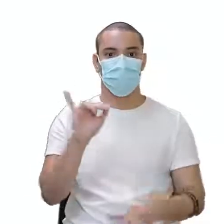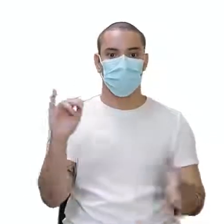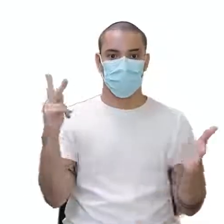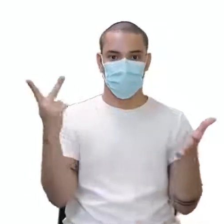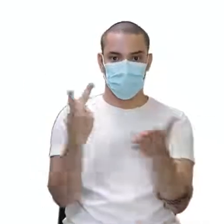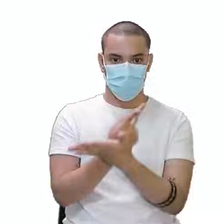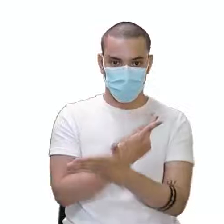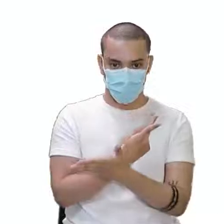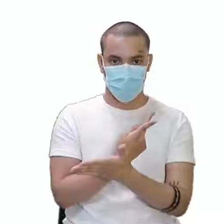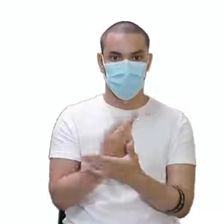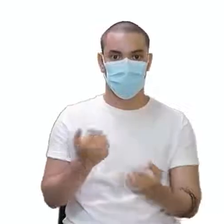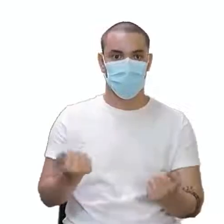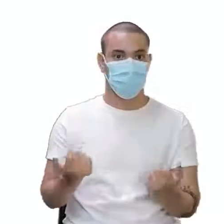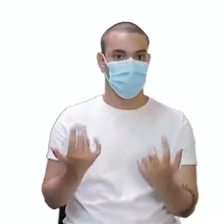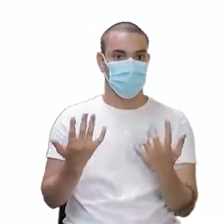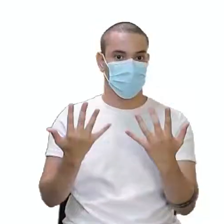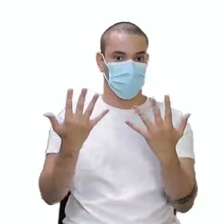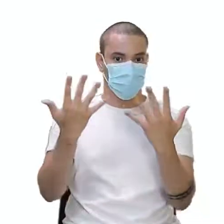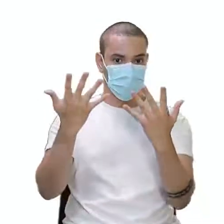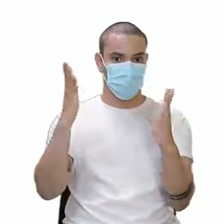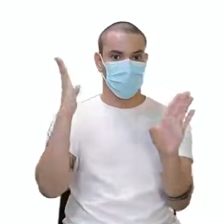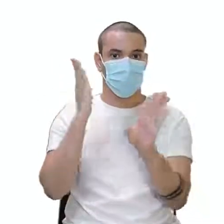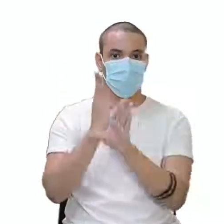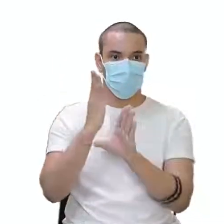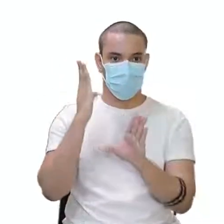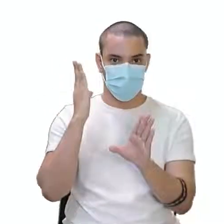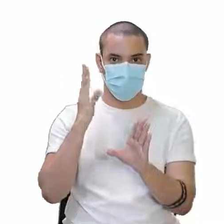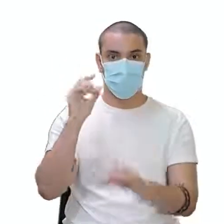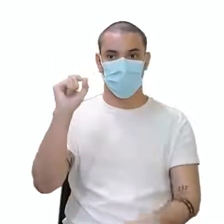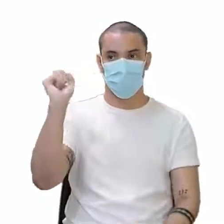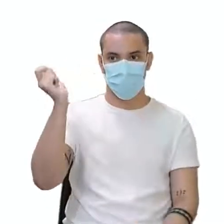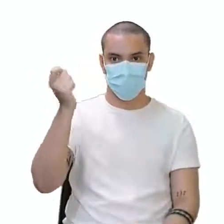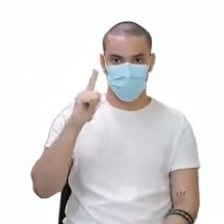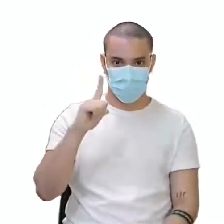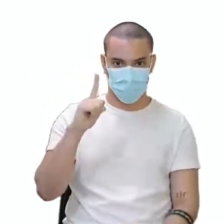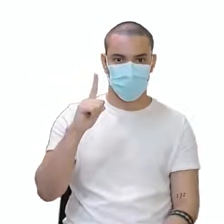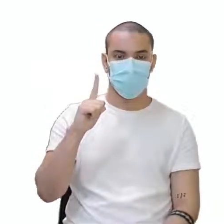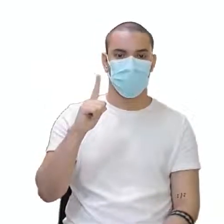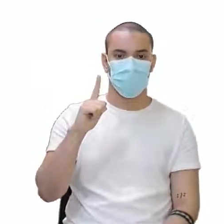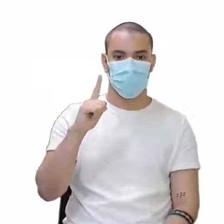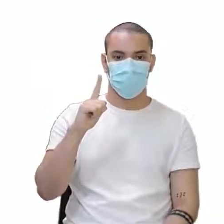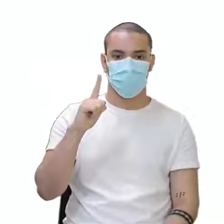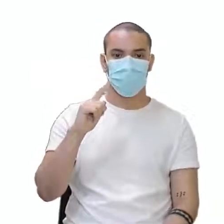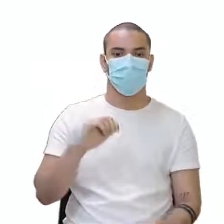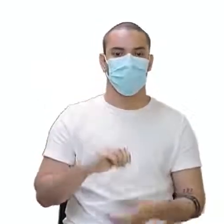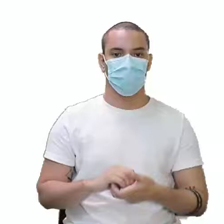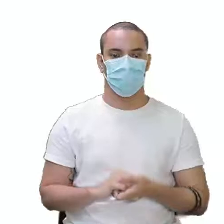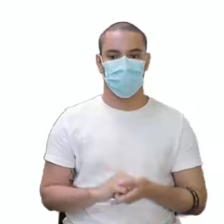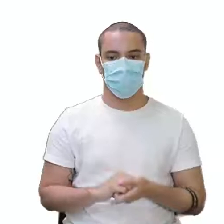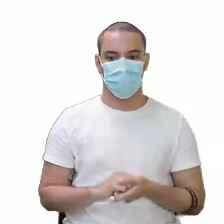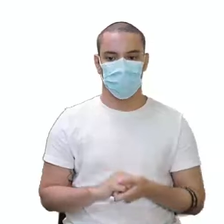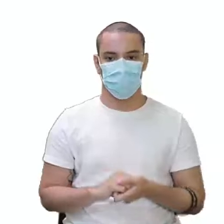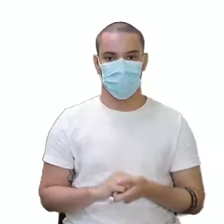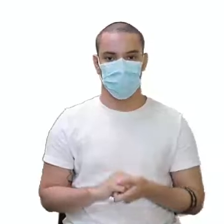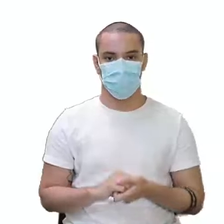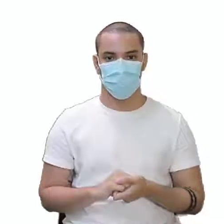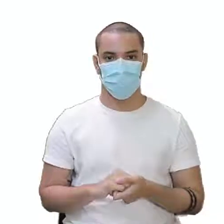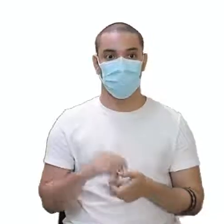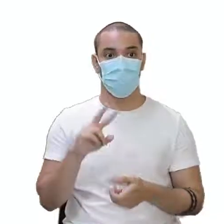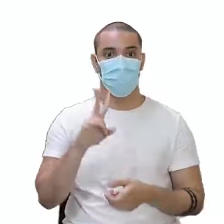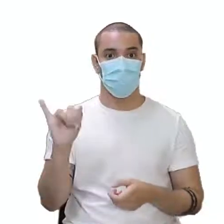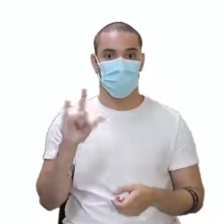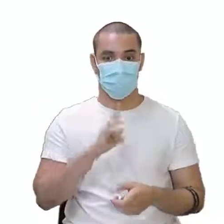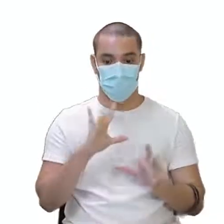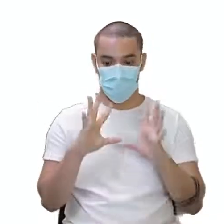ocorrer a evaporação por causa da incidência solar sobre esse corpo hídrico. Essas moléculas vão